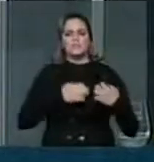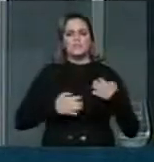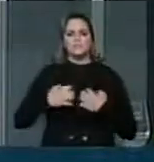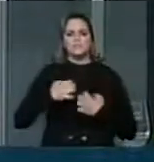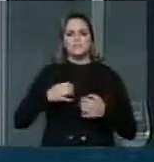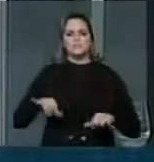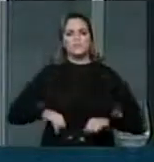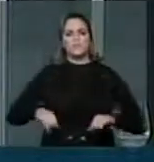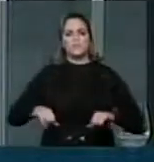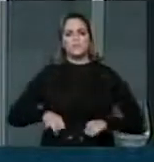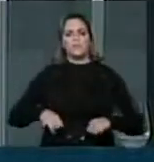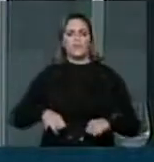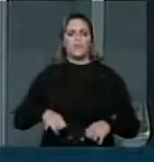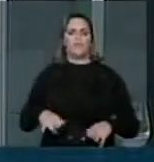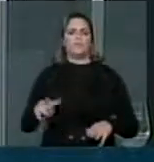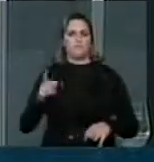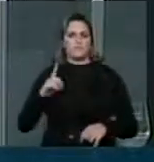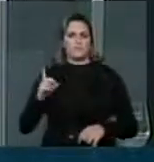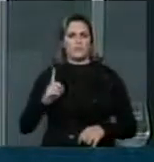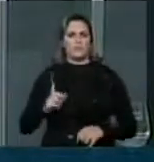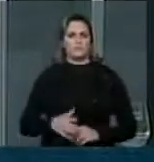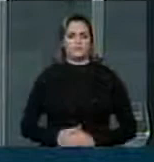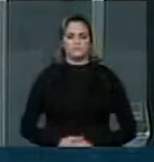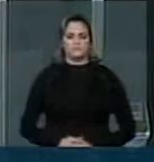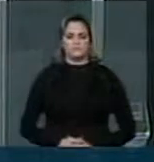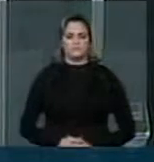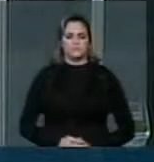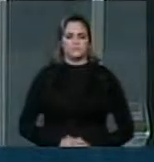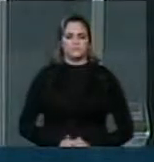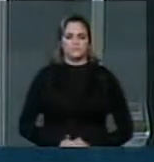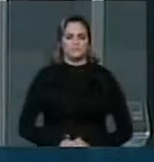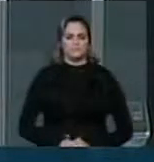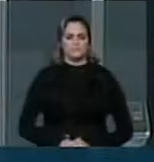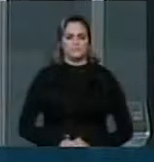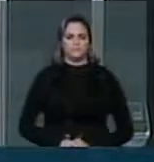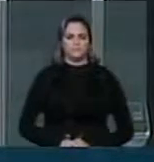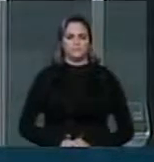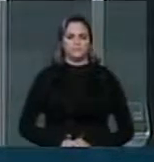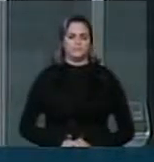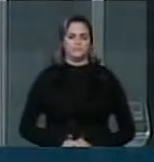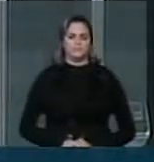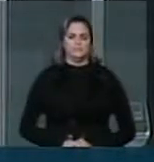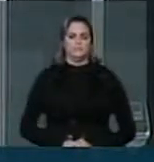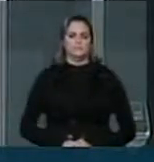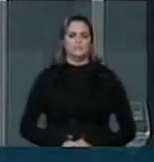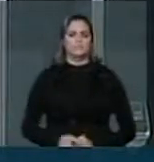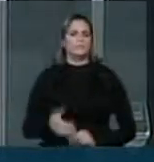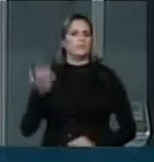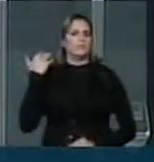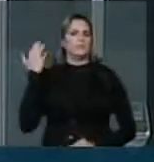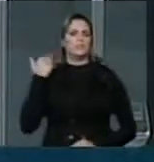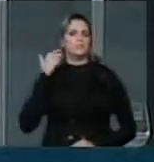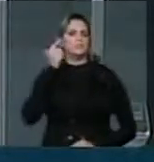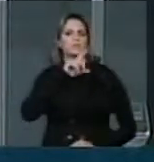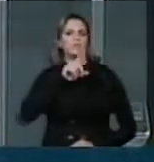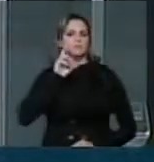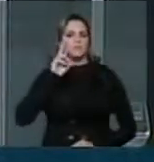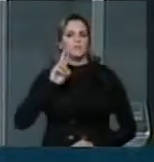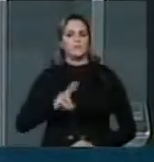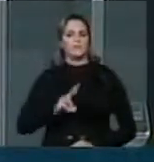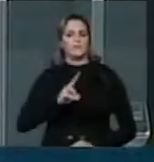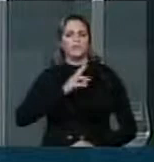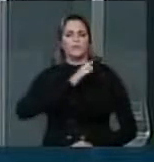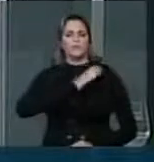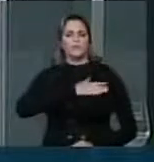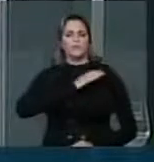as expressões na face do feto. Não era possível ver pulsar o